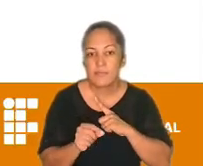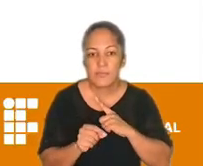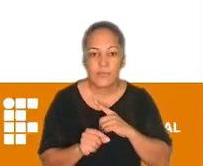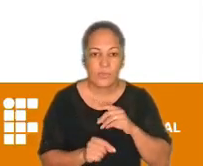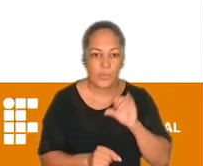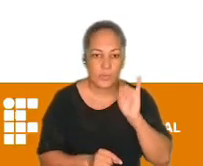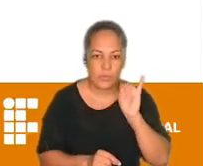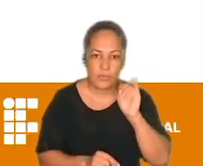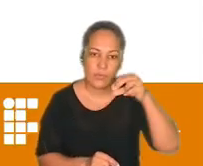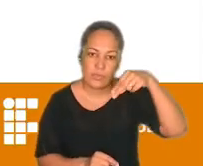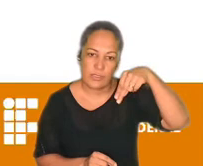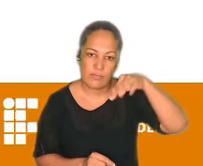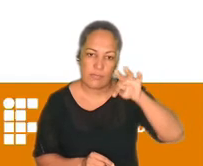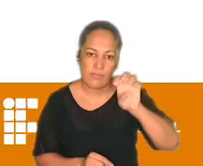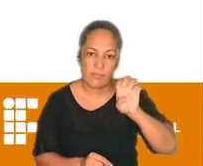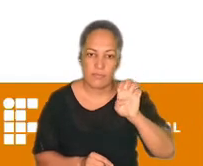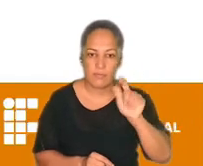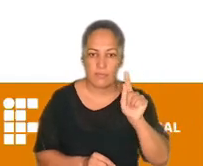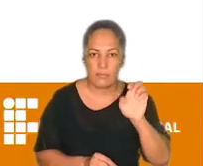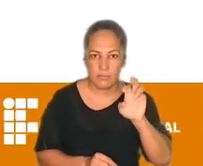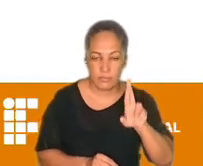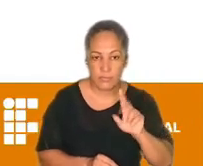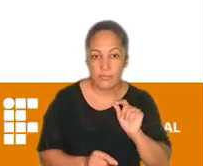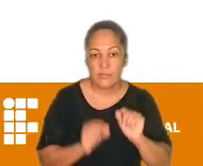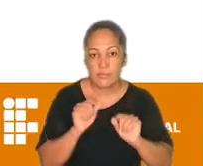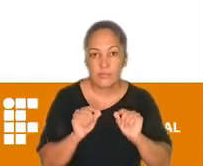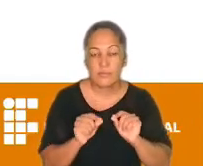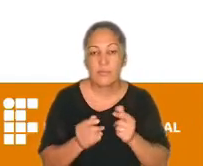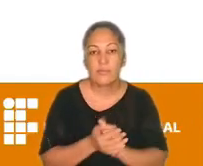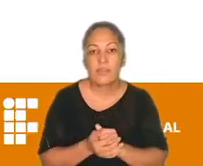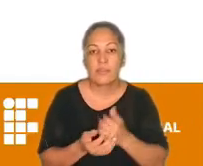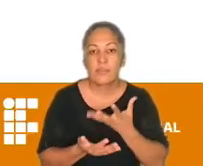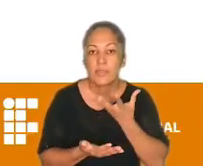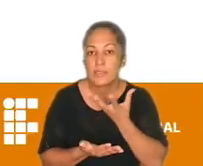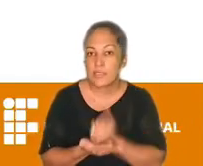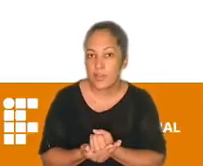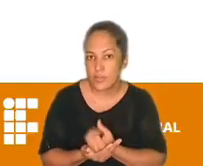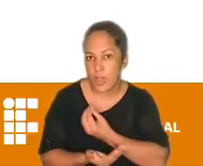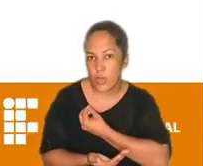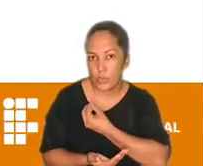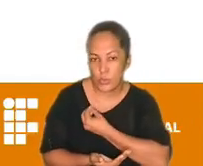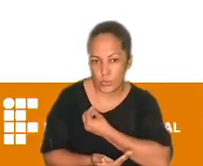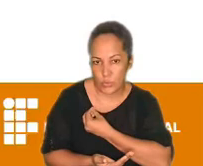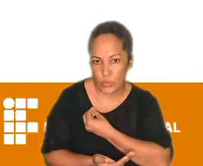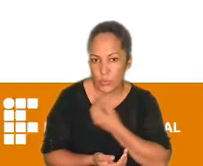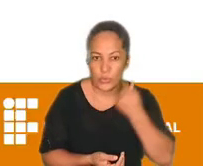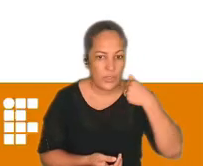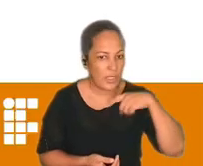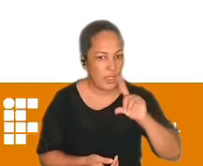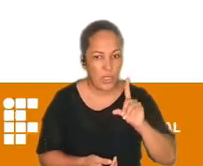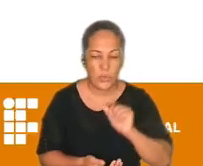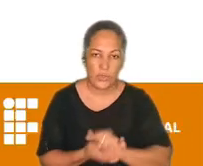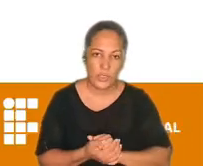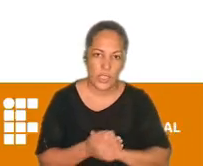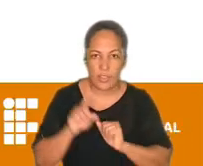integer, né, o famoso inteiro, serve para armazenar o número inteiro, ou seja, um número que não possui casa